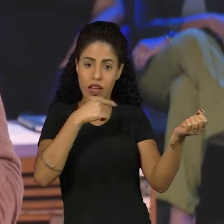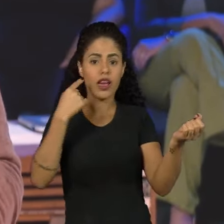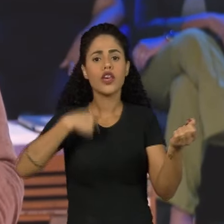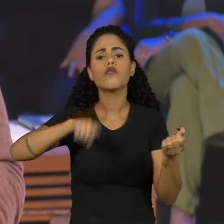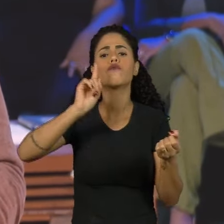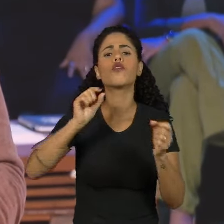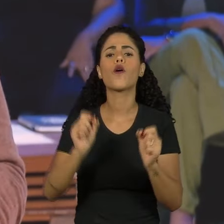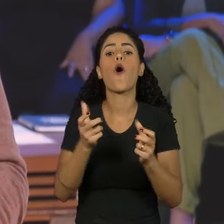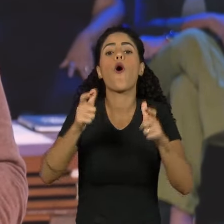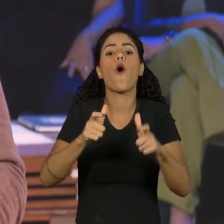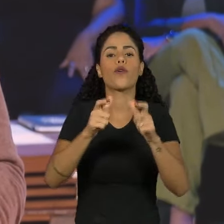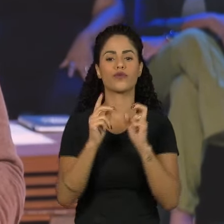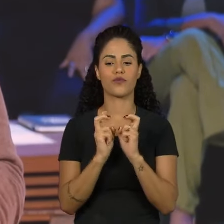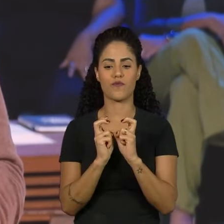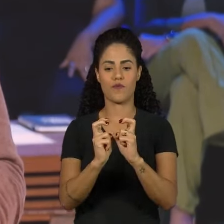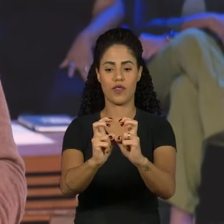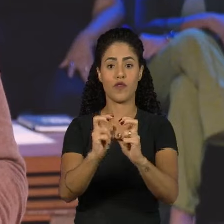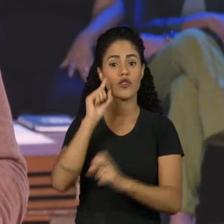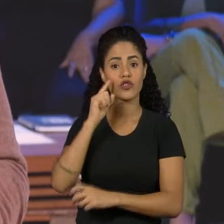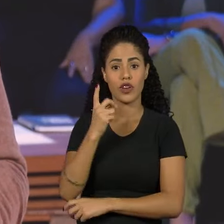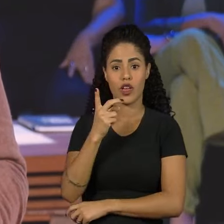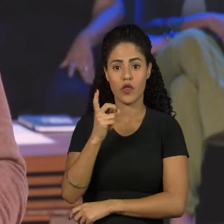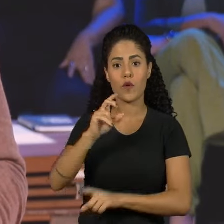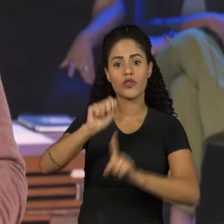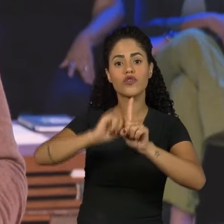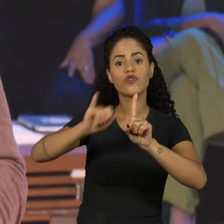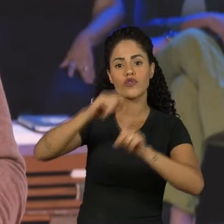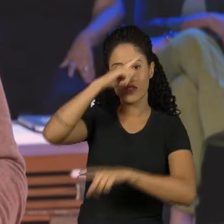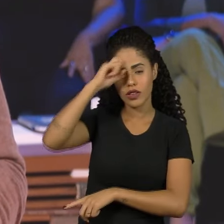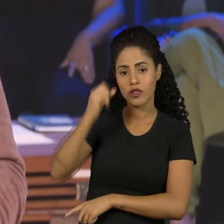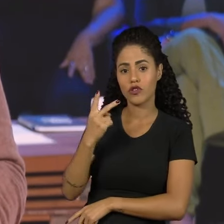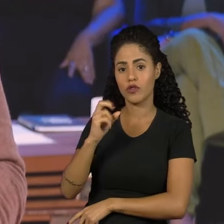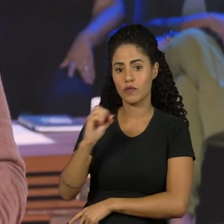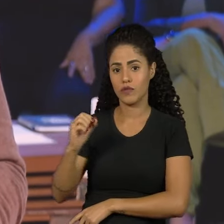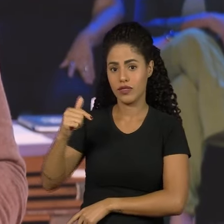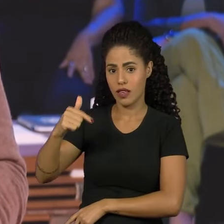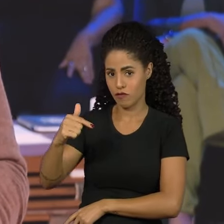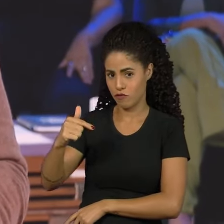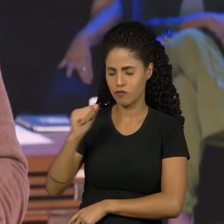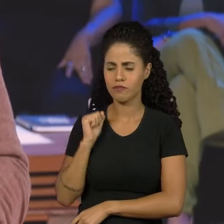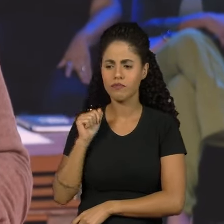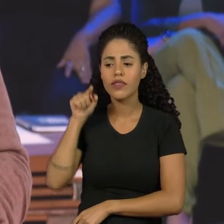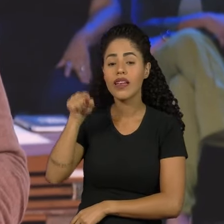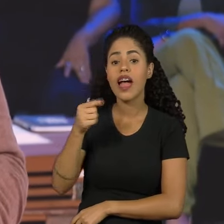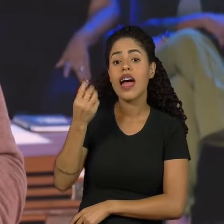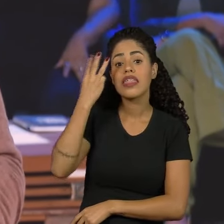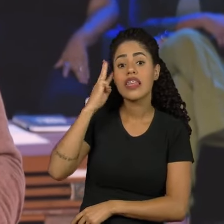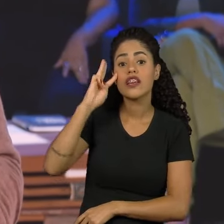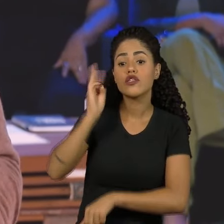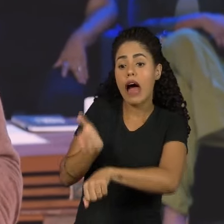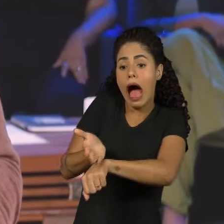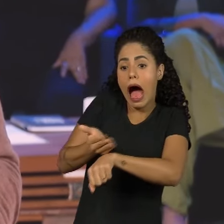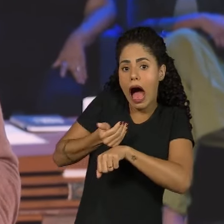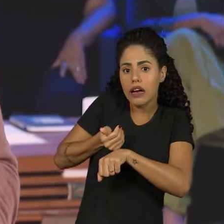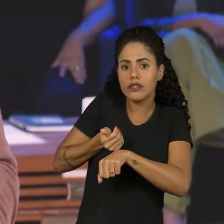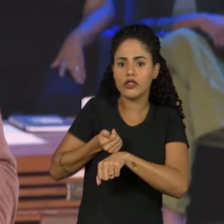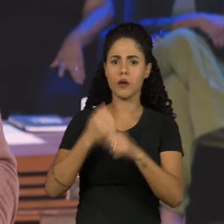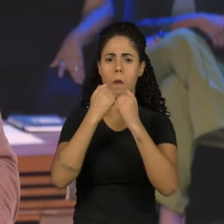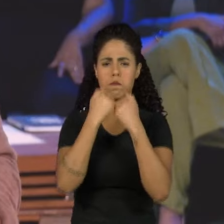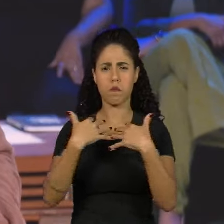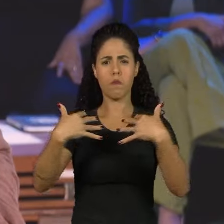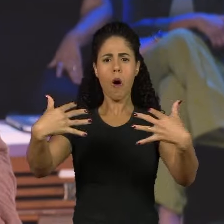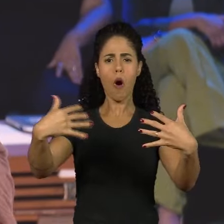metrô. Foi no dia 12 de janeiro de 2007. 3 dias antes, ele lotou um